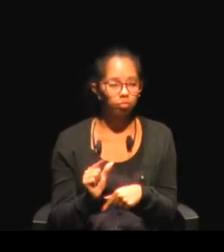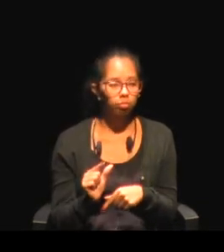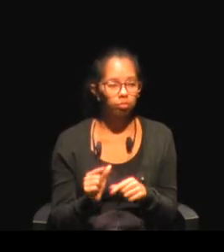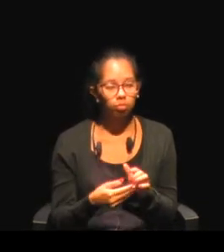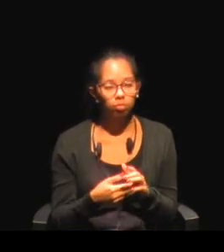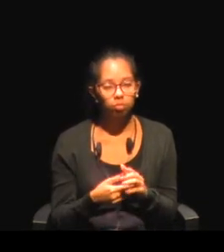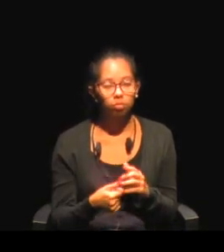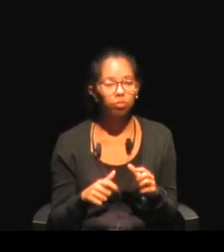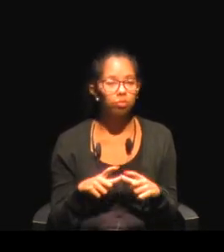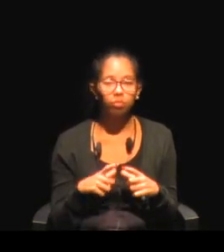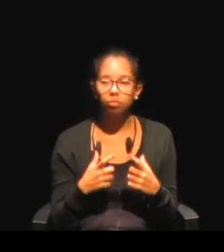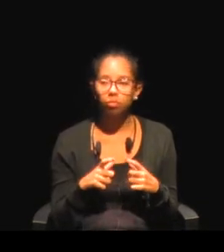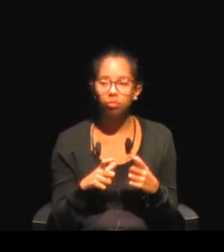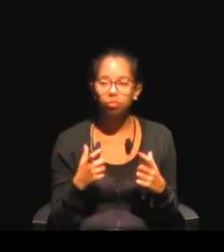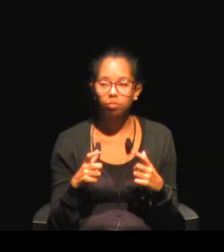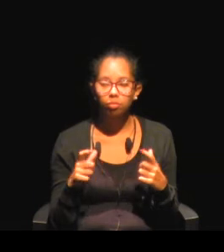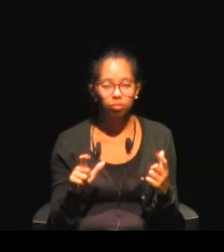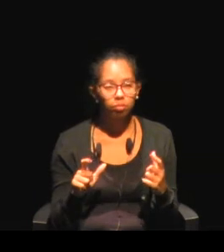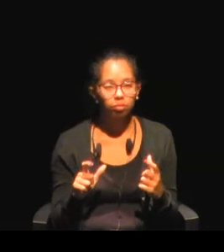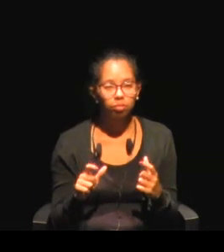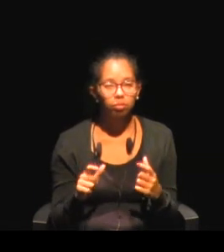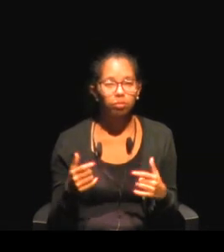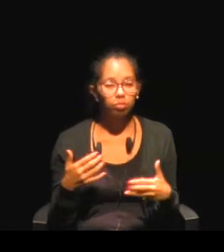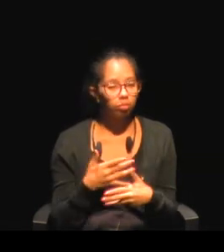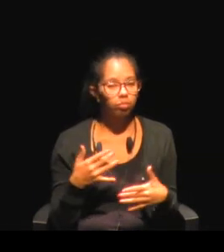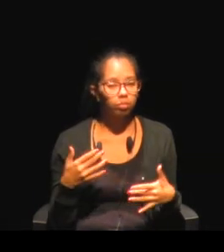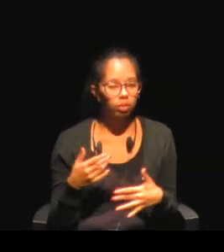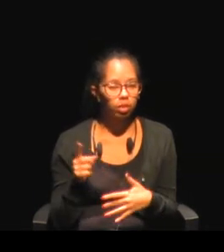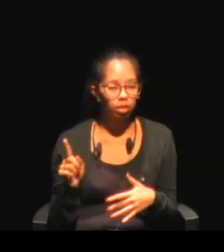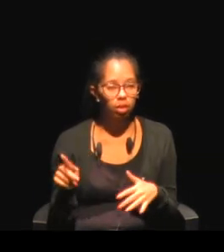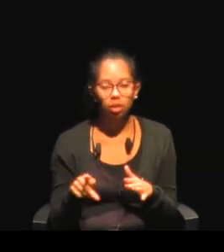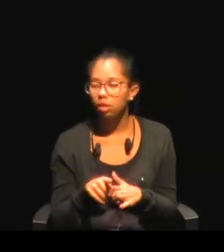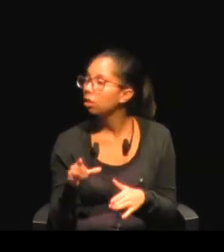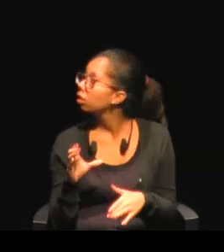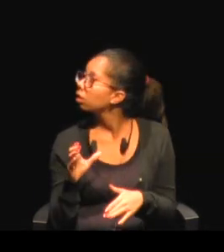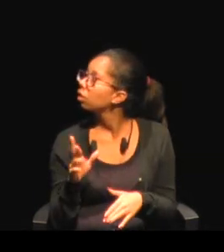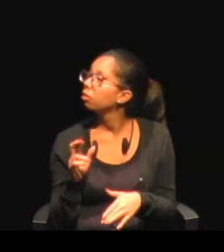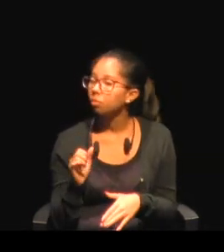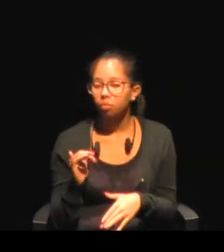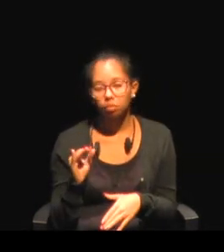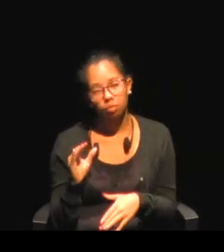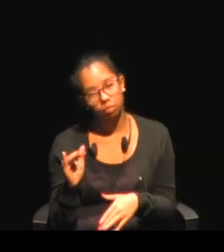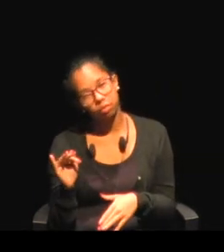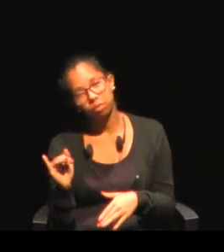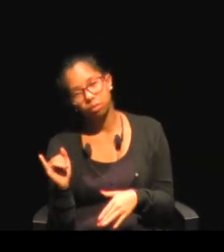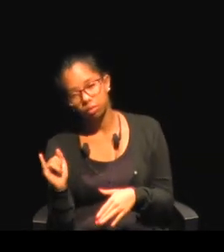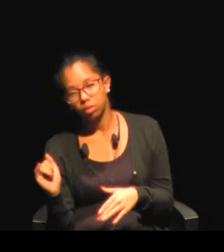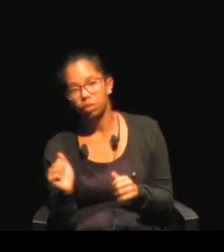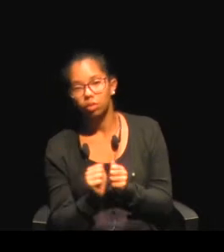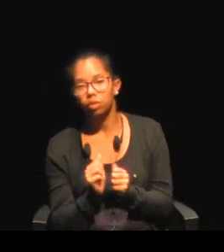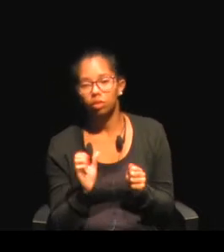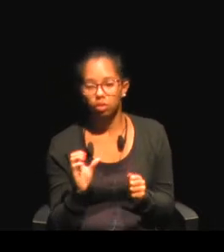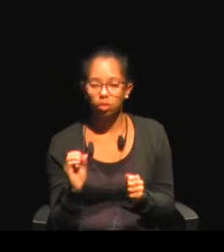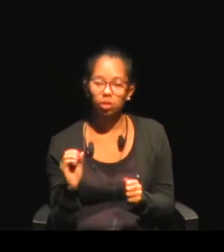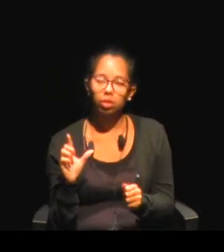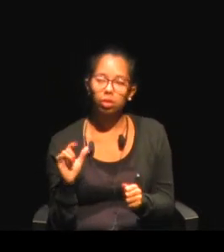ficou um pouco desativado. Há uma grande a conexão, por exemplo, da cidade do Recife, que está aqui à direita,